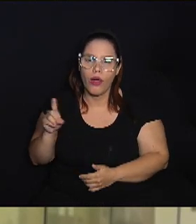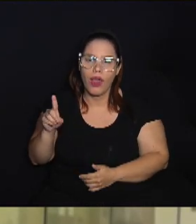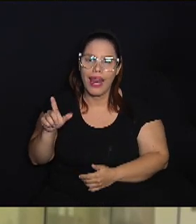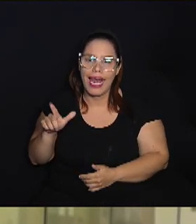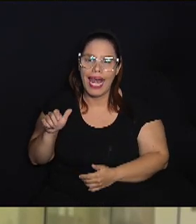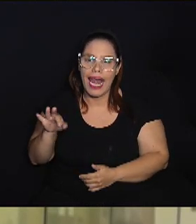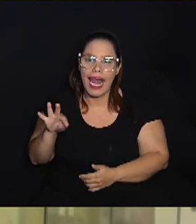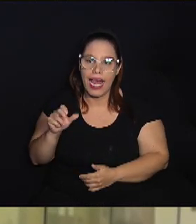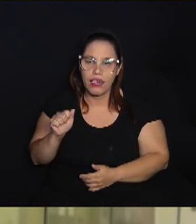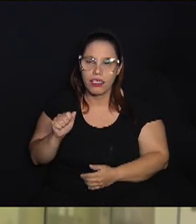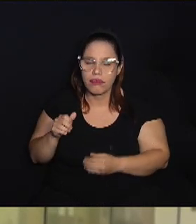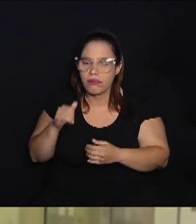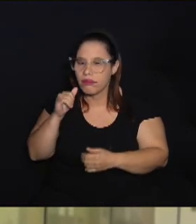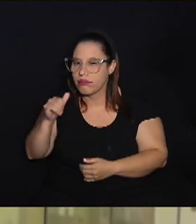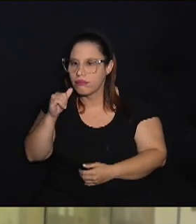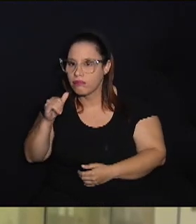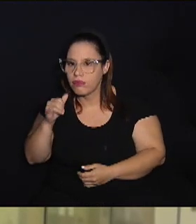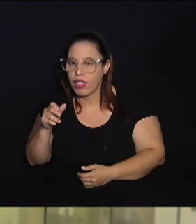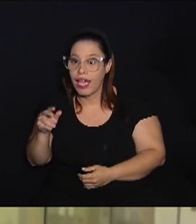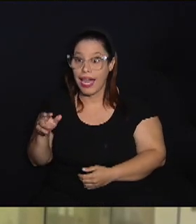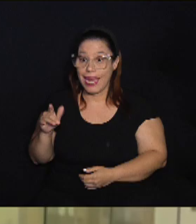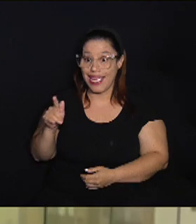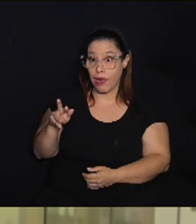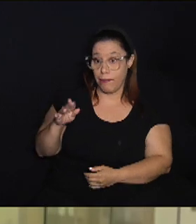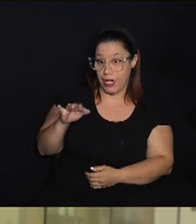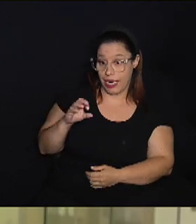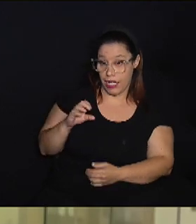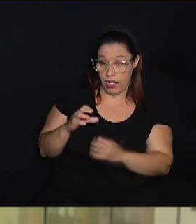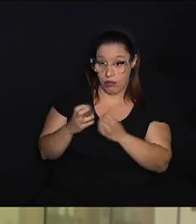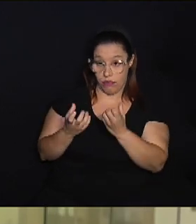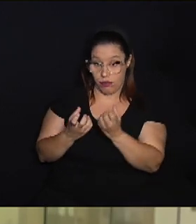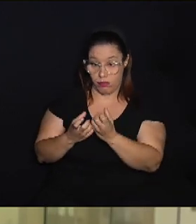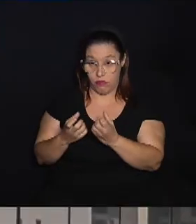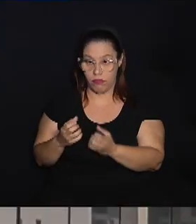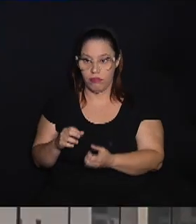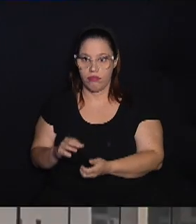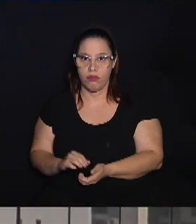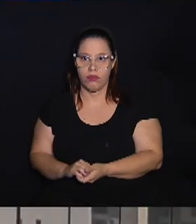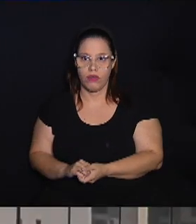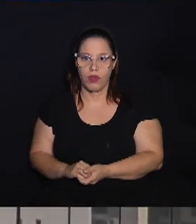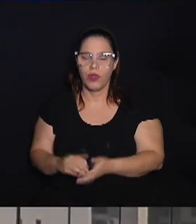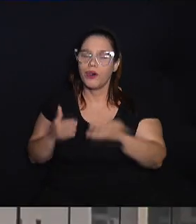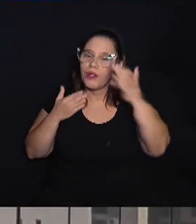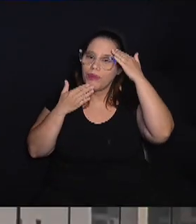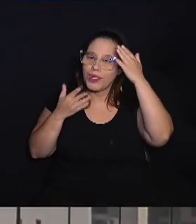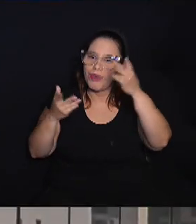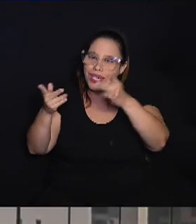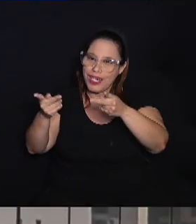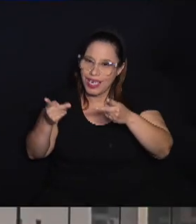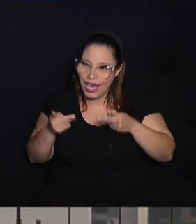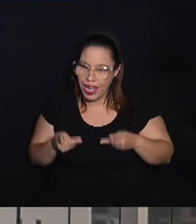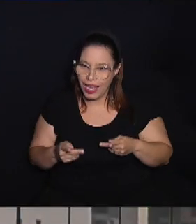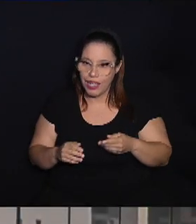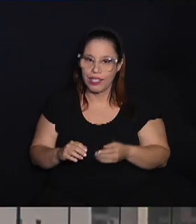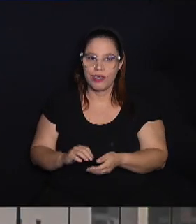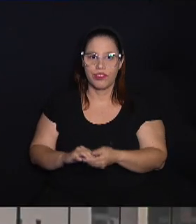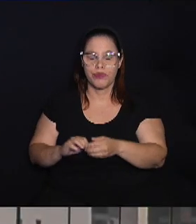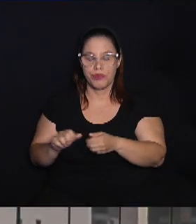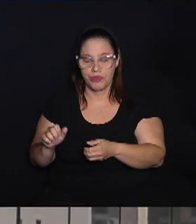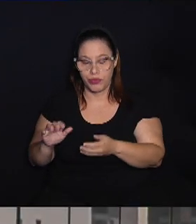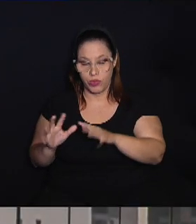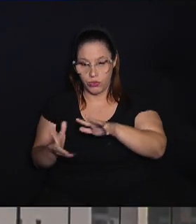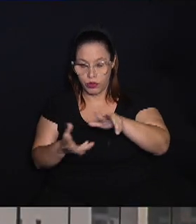é que funciona tudo isso é a Gabriela Rangel, que é a coordenadora da Prolata. Muito obrigada por participar aqui com a gente do Giro,